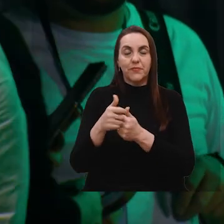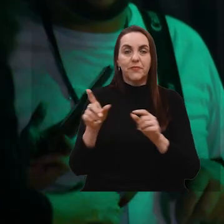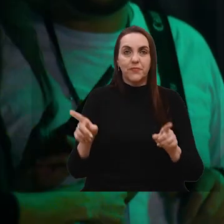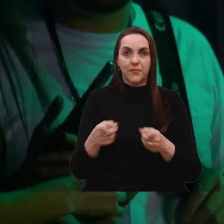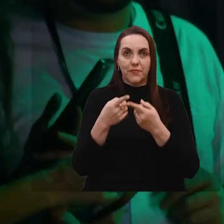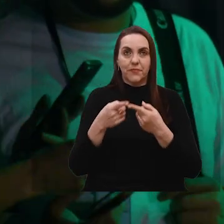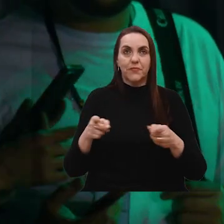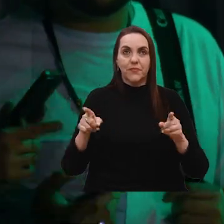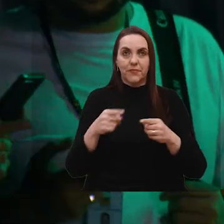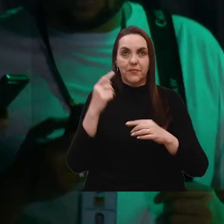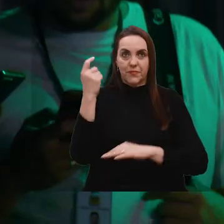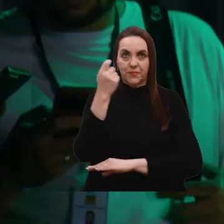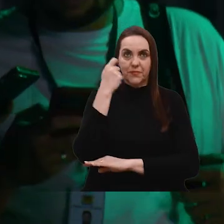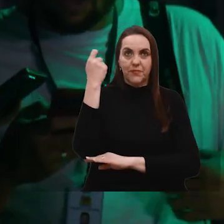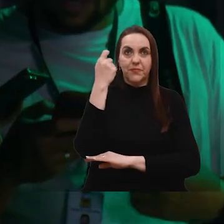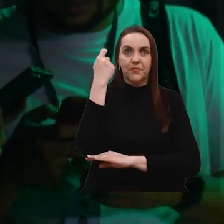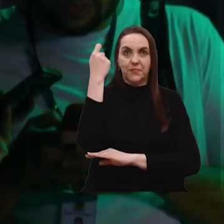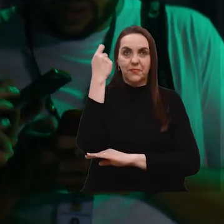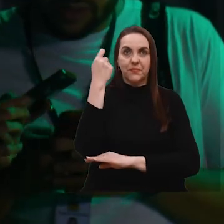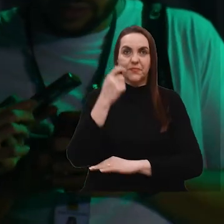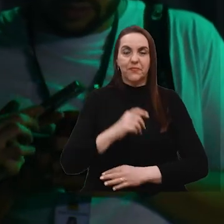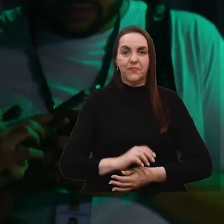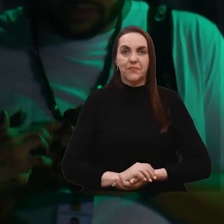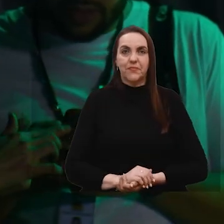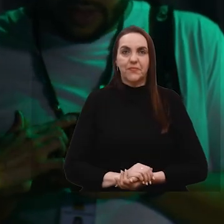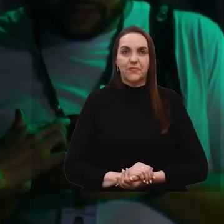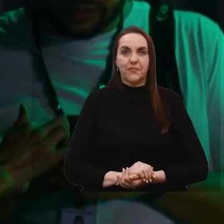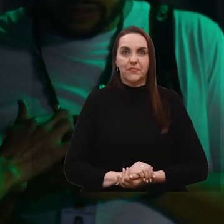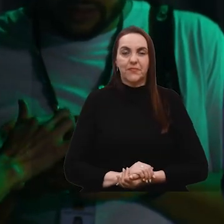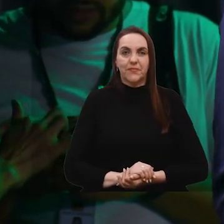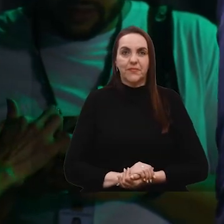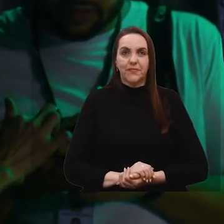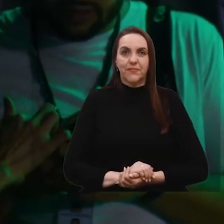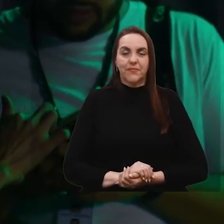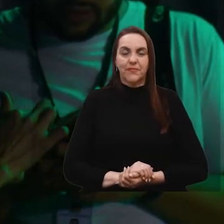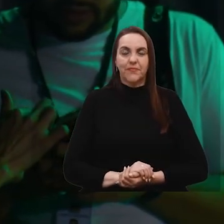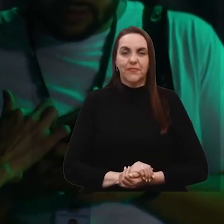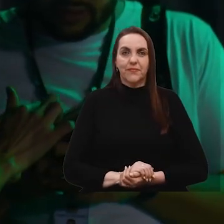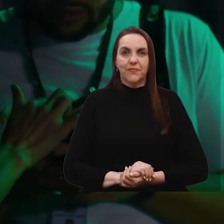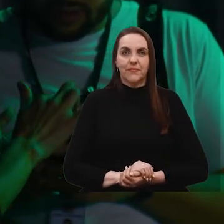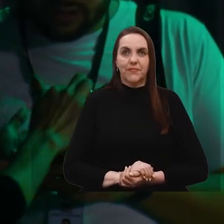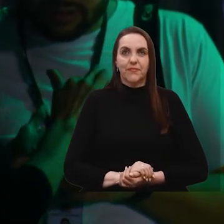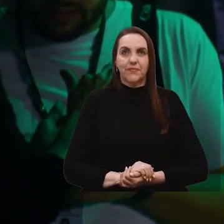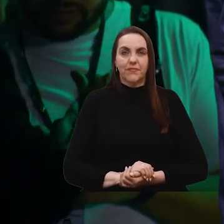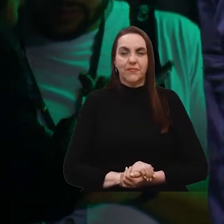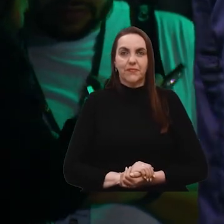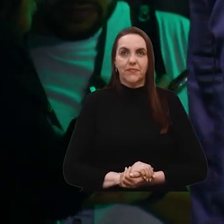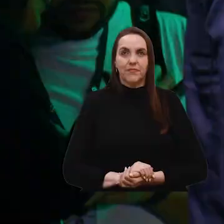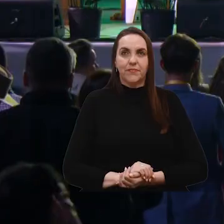pé acompanharmos a execução do hino rio-grandense.